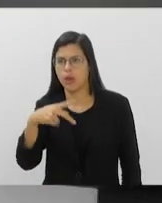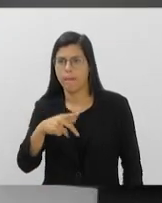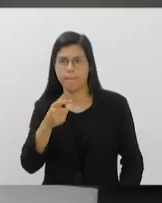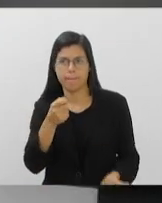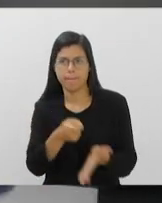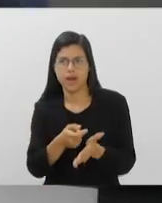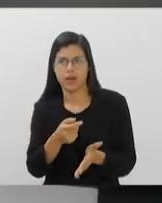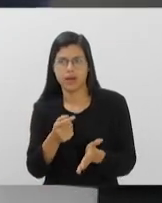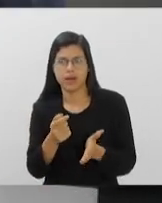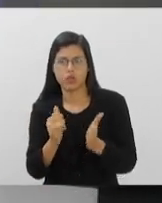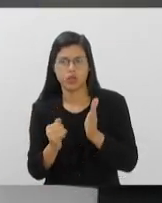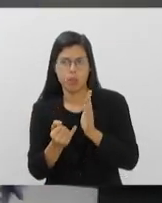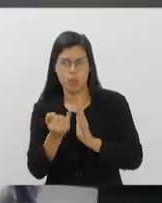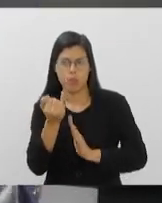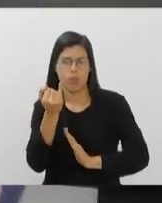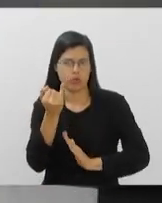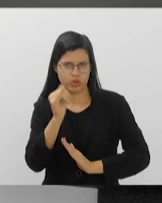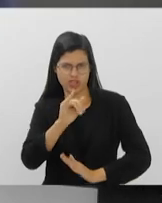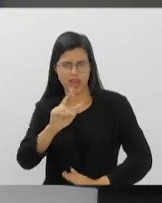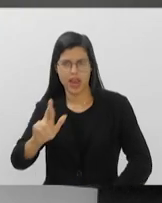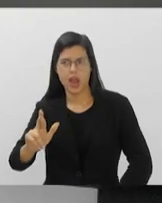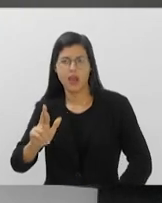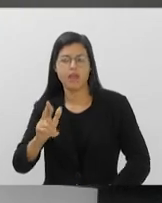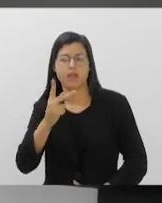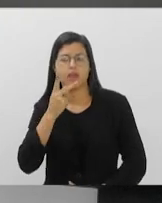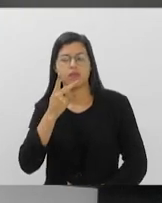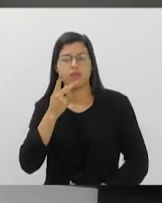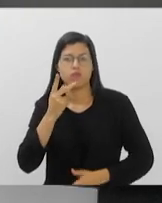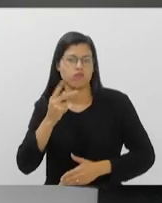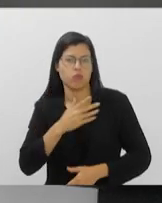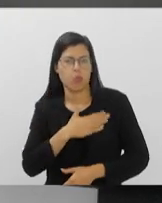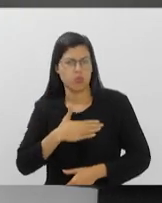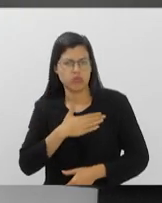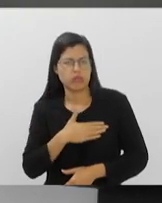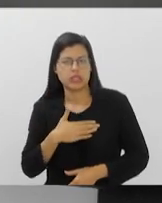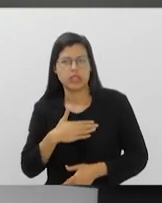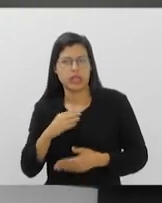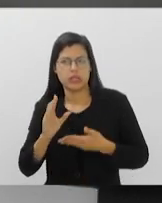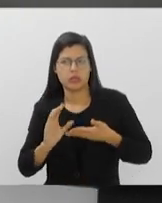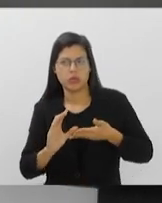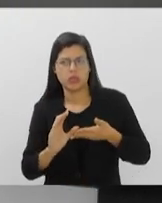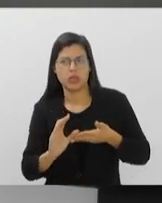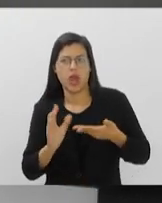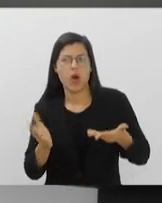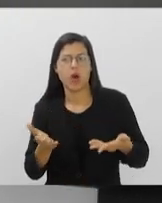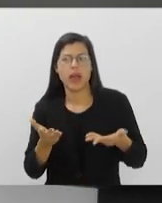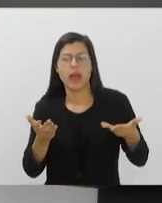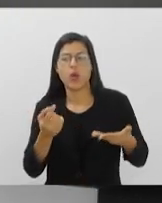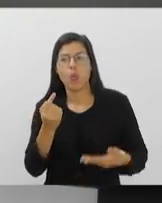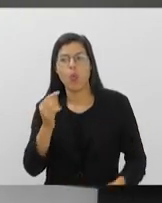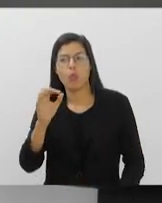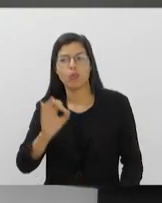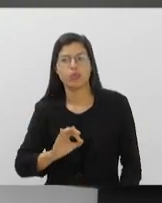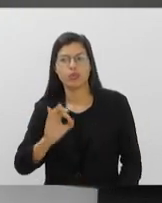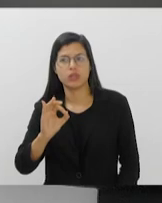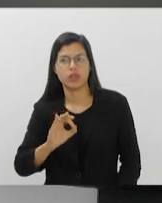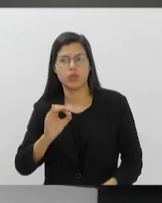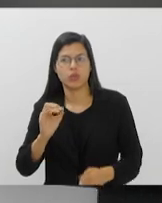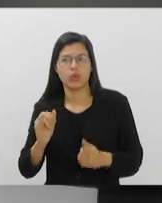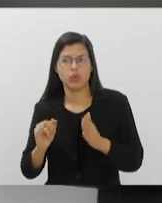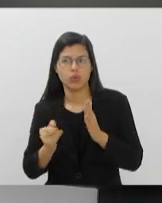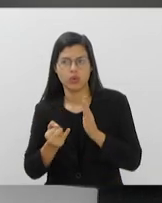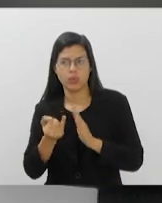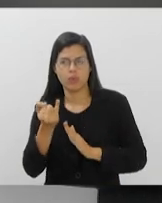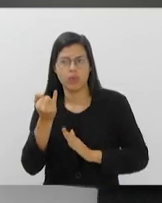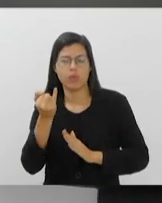ele fala assim ó Gostei dessa história de conselho eu quero agora doar destinar 1% do Imposto da Petrobras que tem